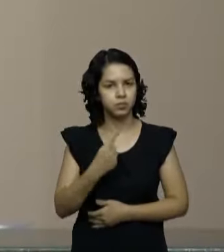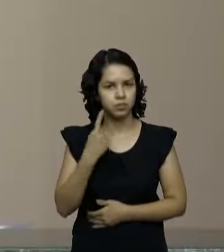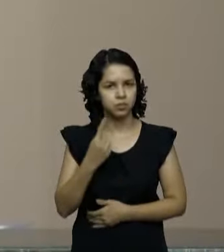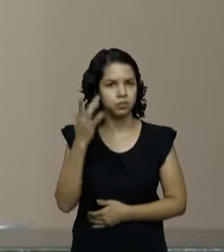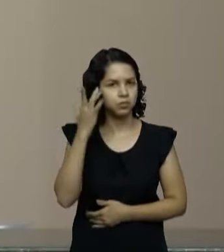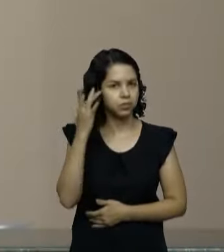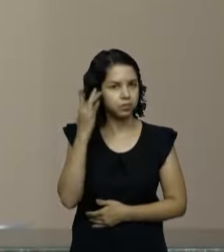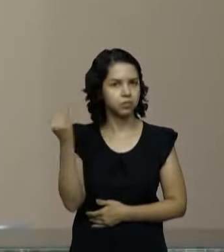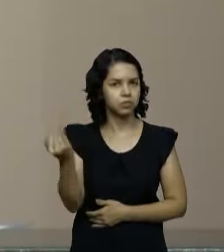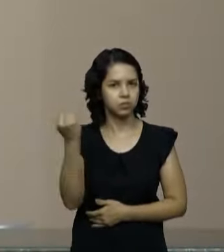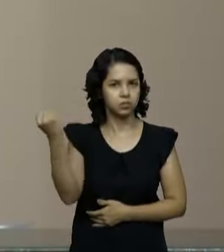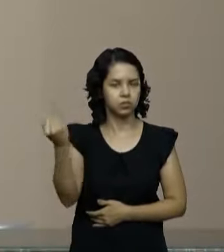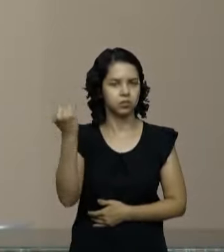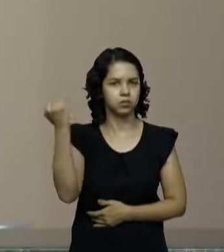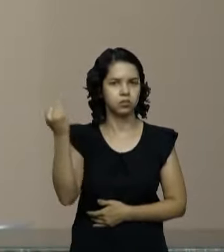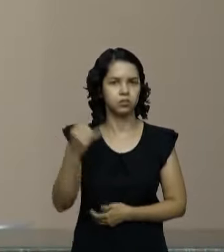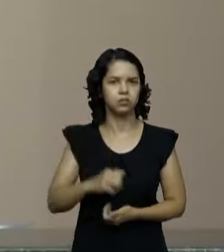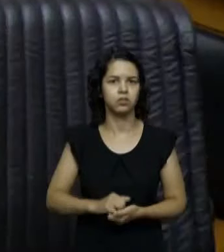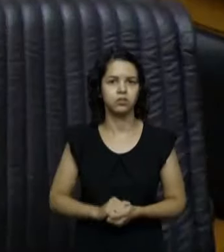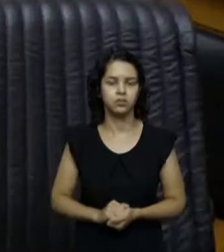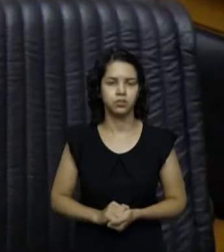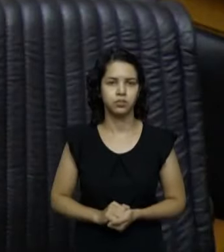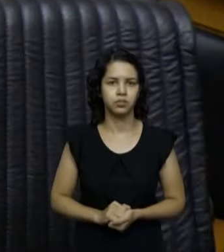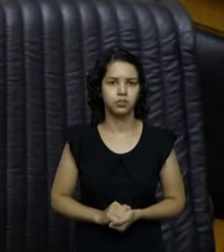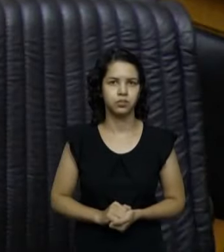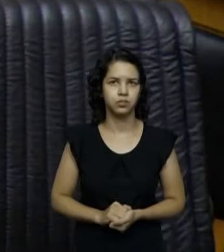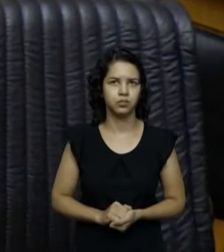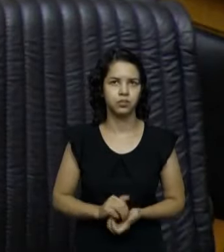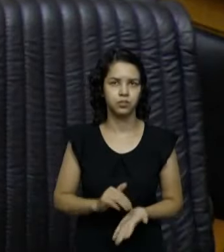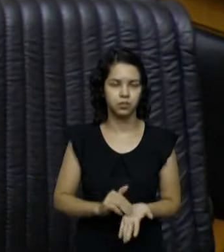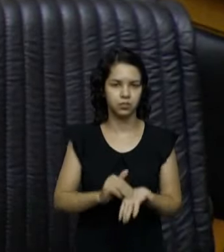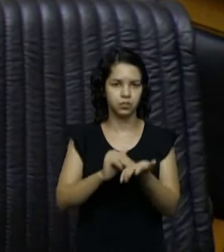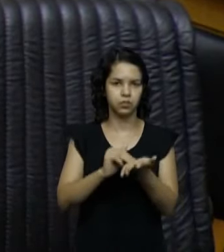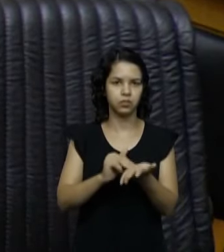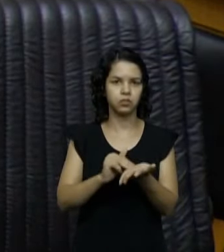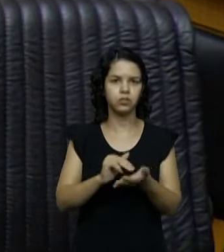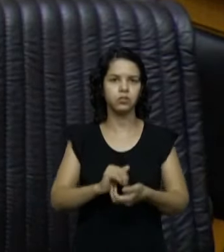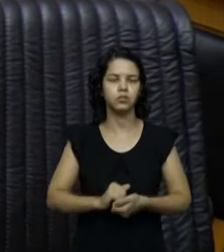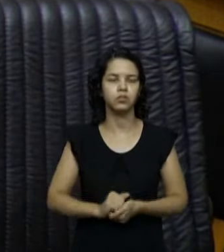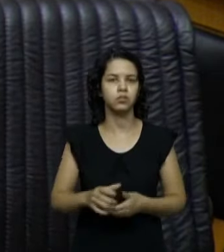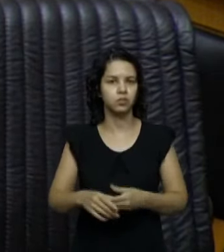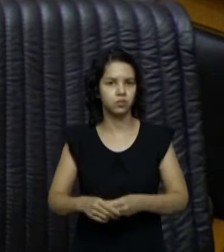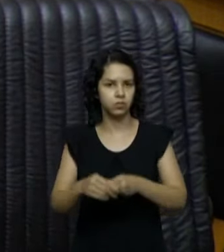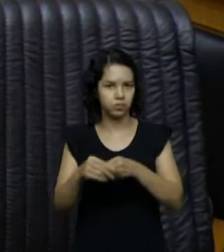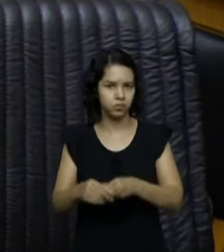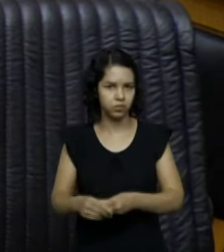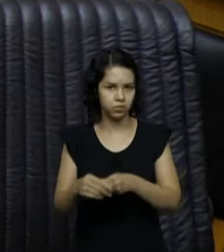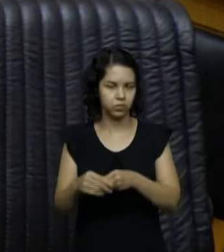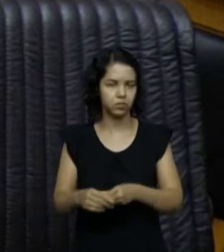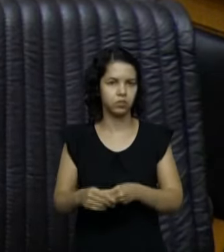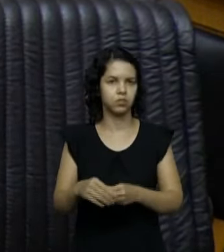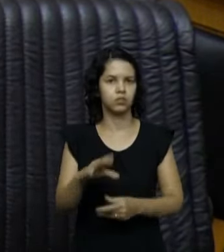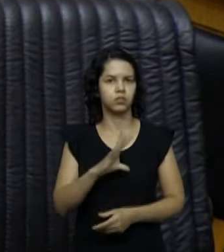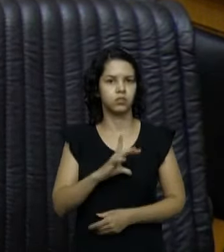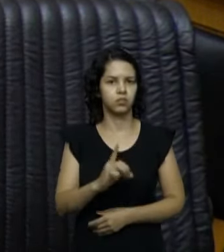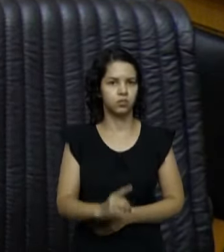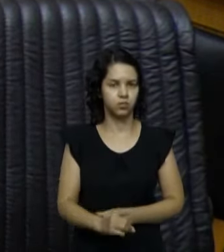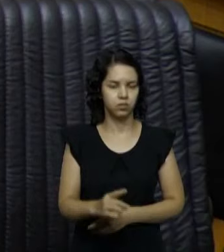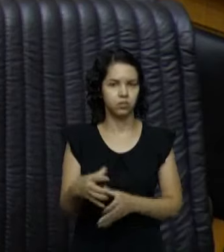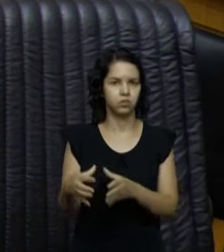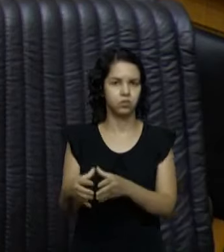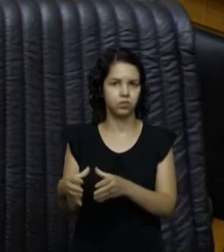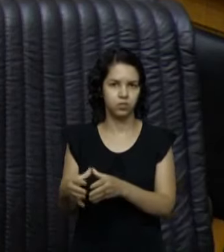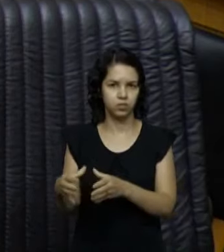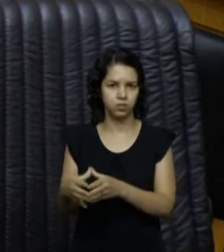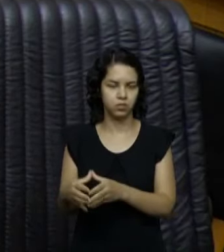extrema importância essa moção de cumprimento à coordenação do Núcleo de Prática Jurídica da